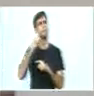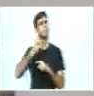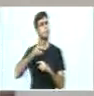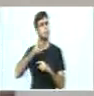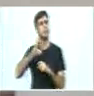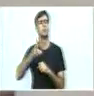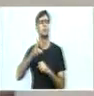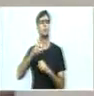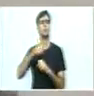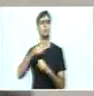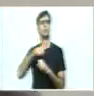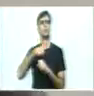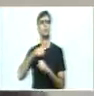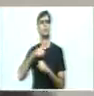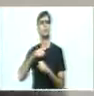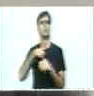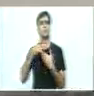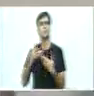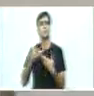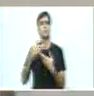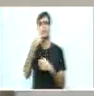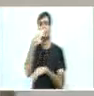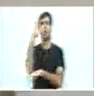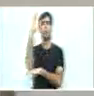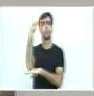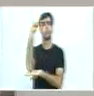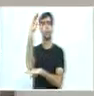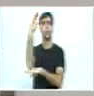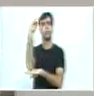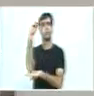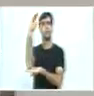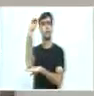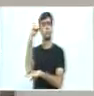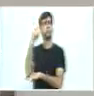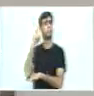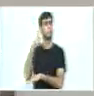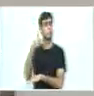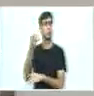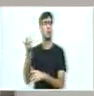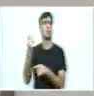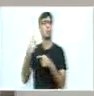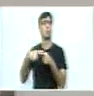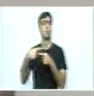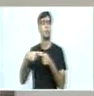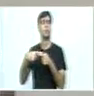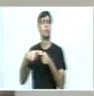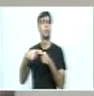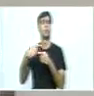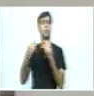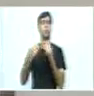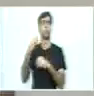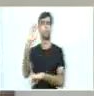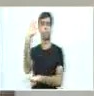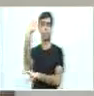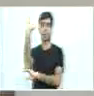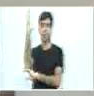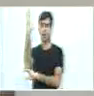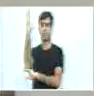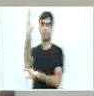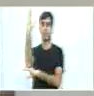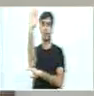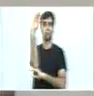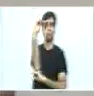constantes os desligamentos de energia elétrica devido à interferência das